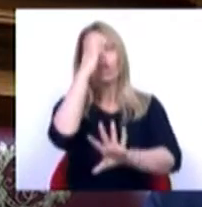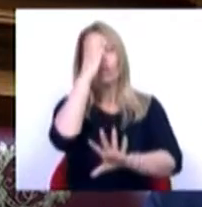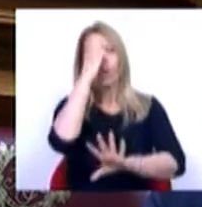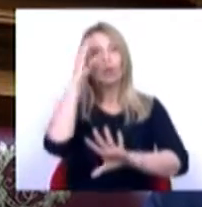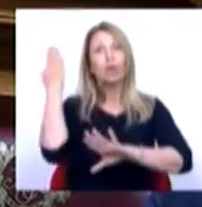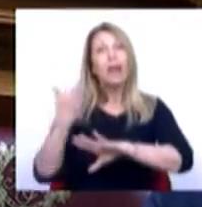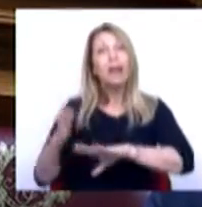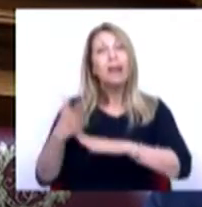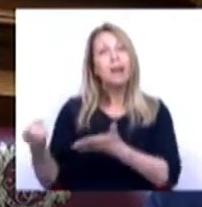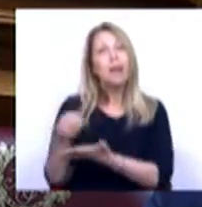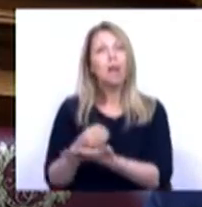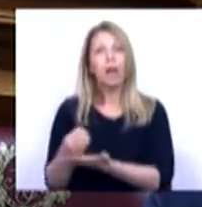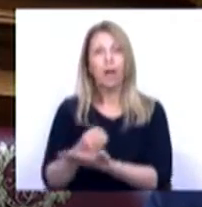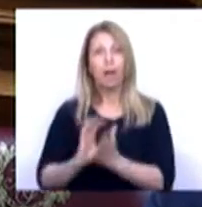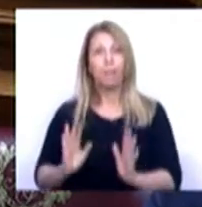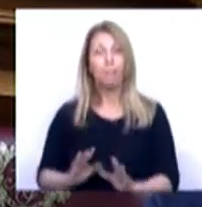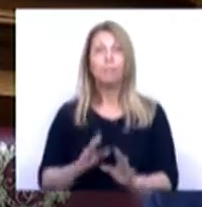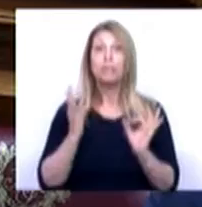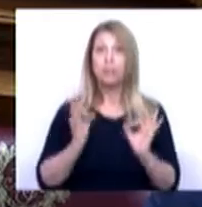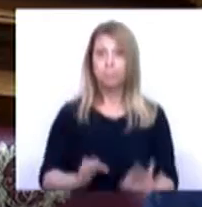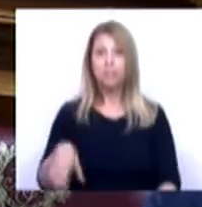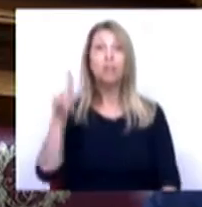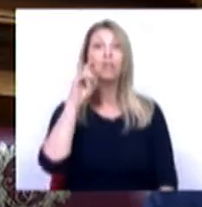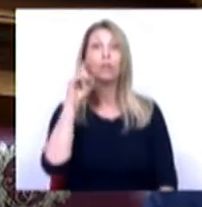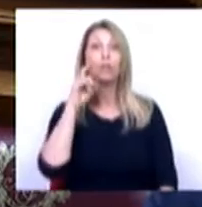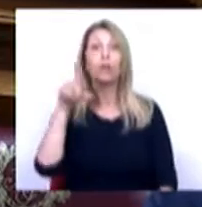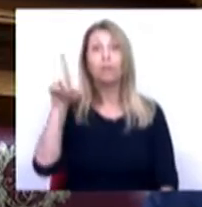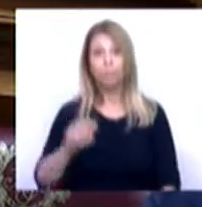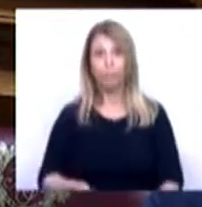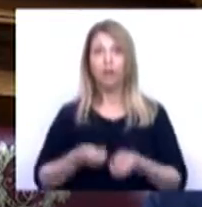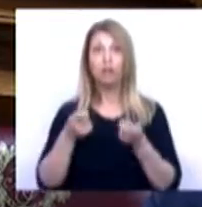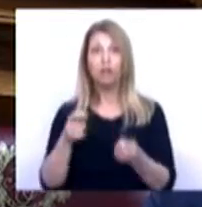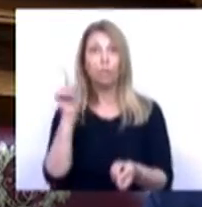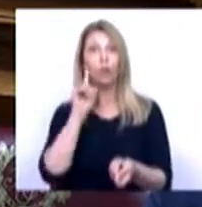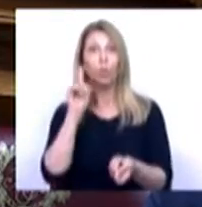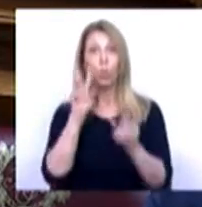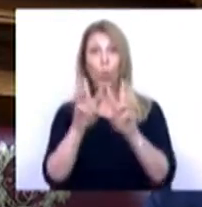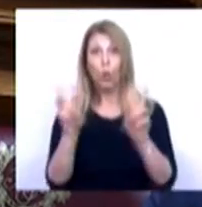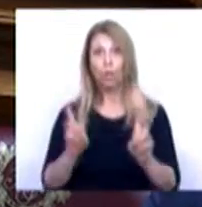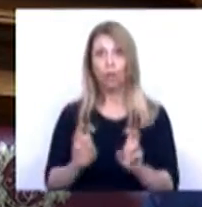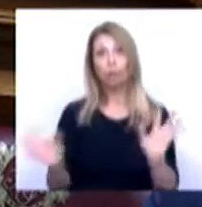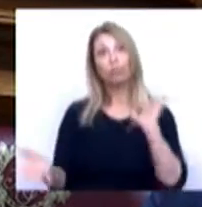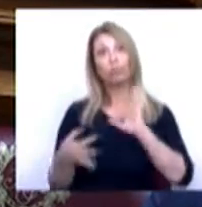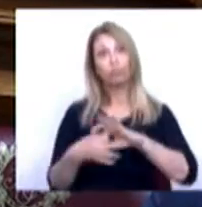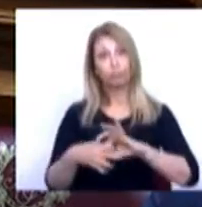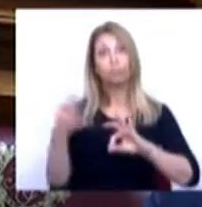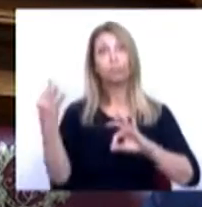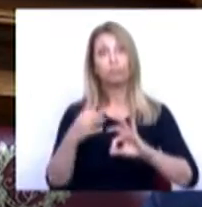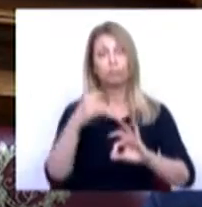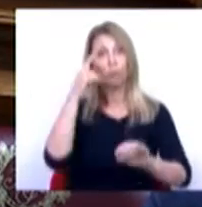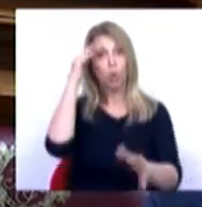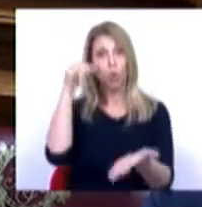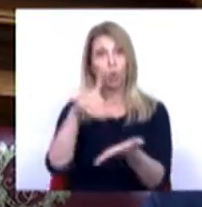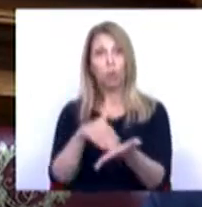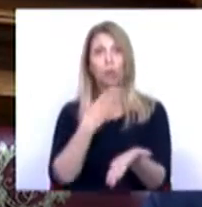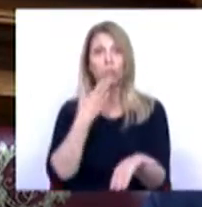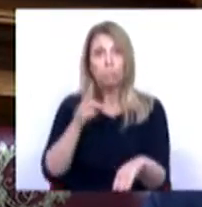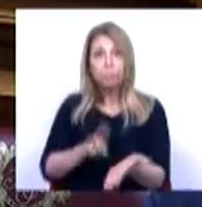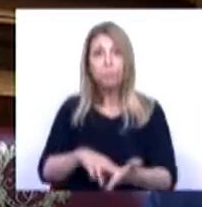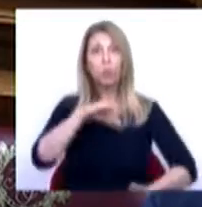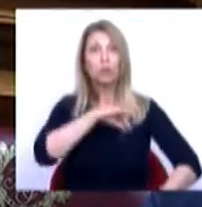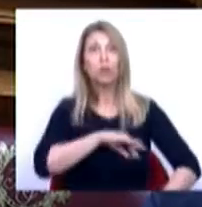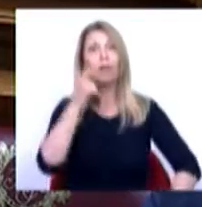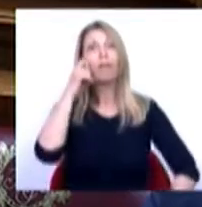trás. Mas é preciso também assegurar que este investimento em qualificações tem um reflexo real e concreto nos salários de